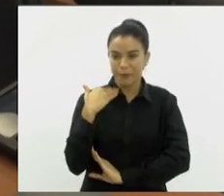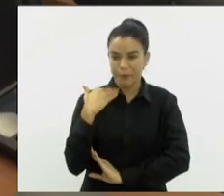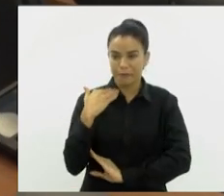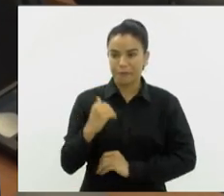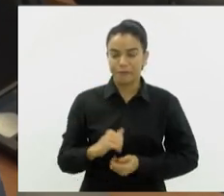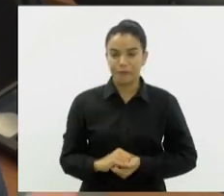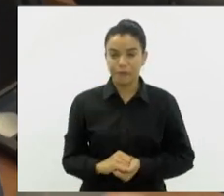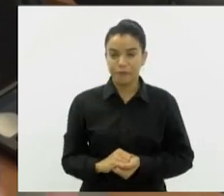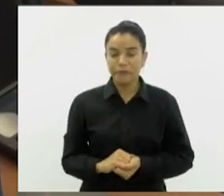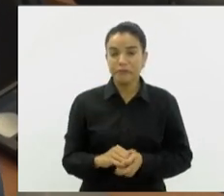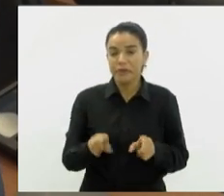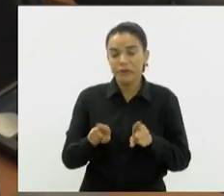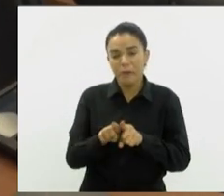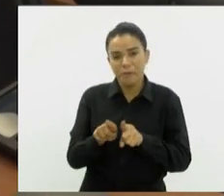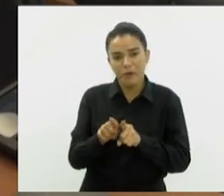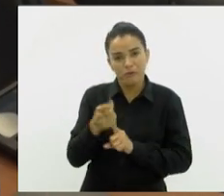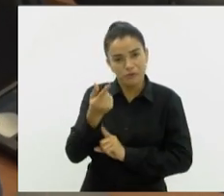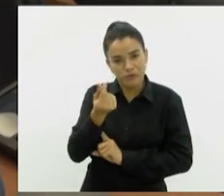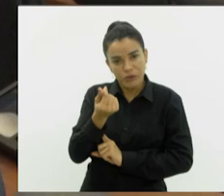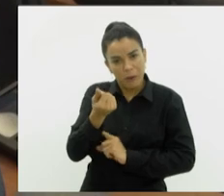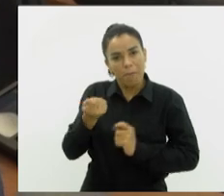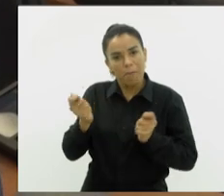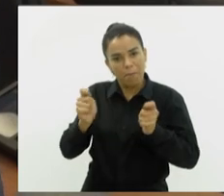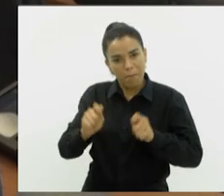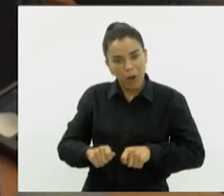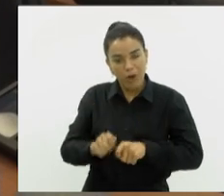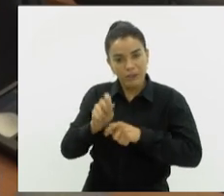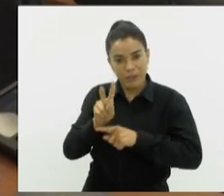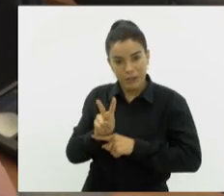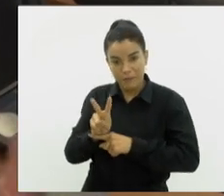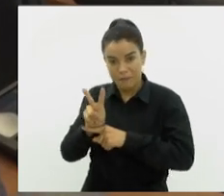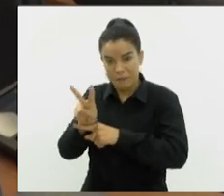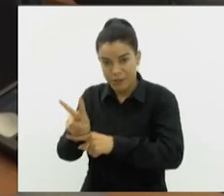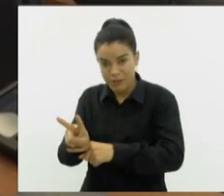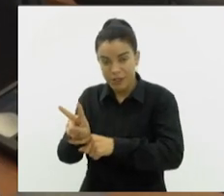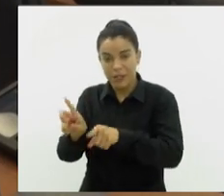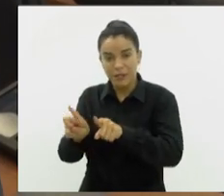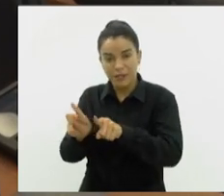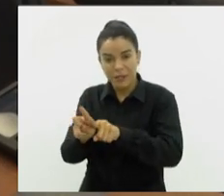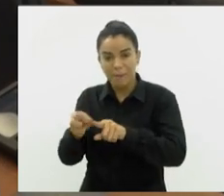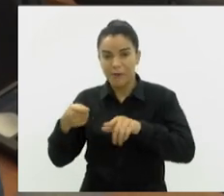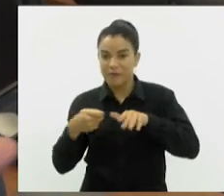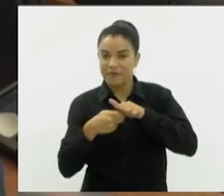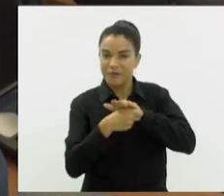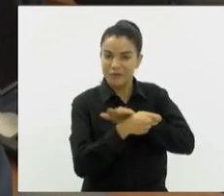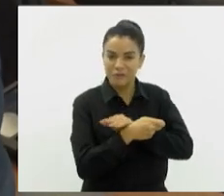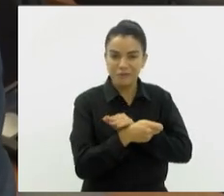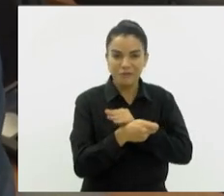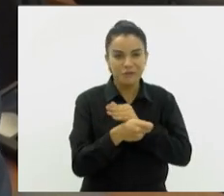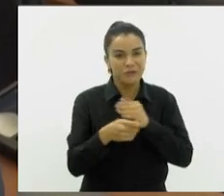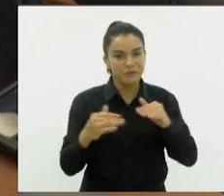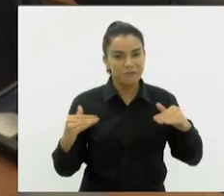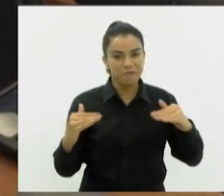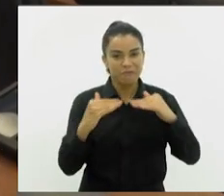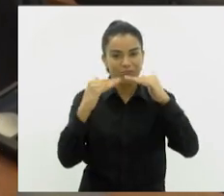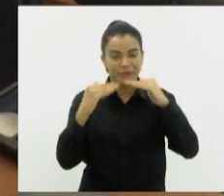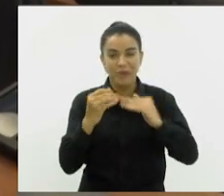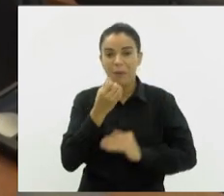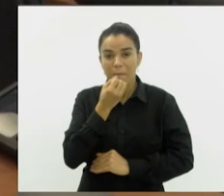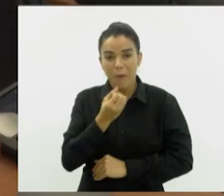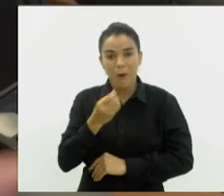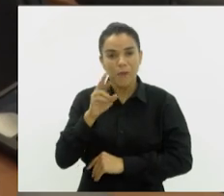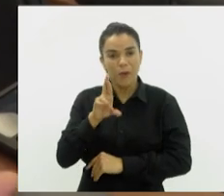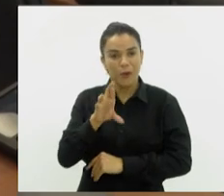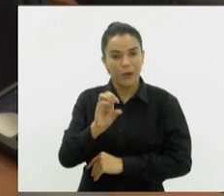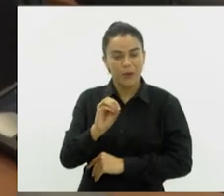ora então ele pode ser emprestado tem um melhor retorno é bom pro Rio previdência